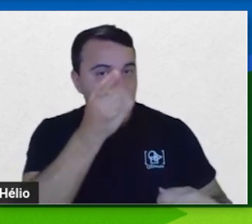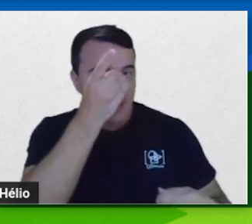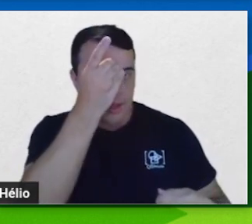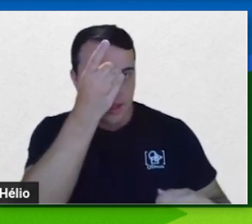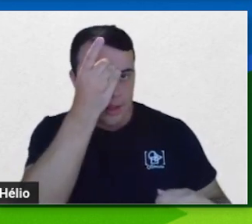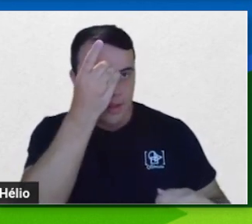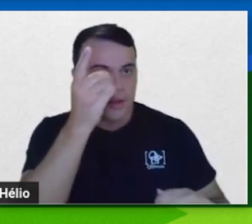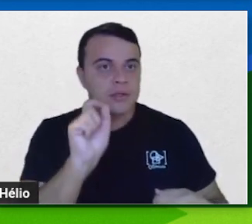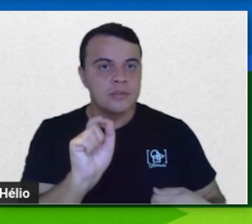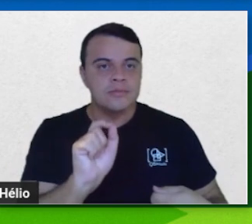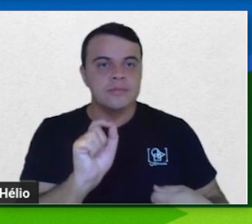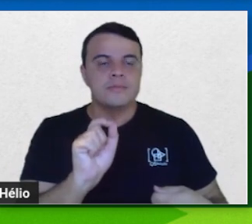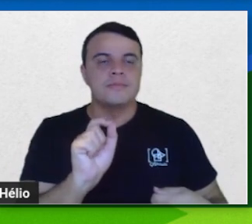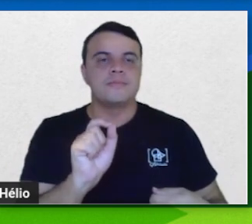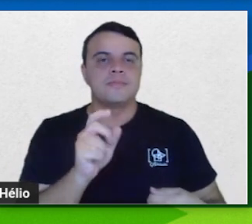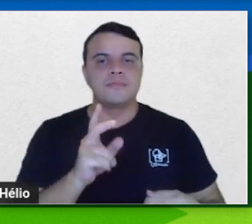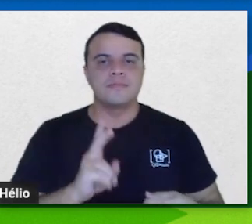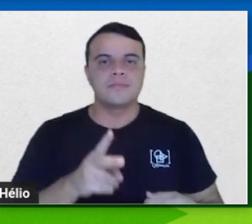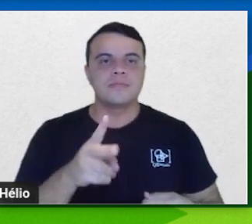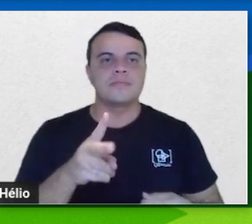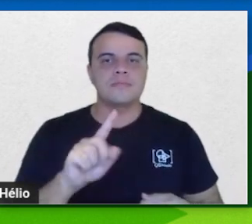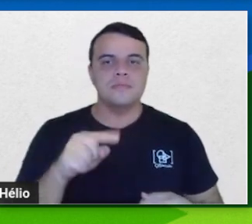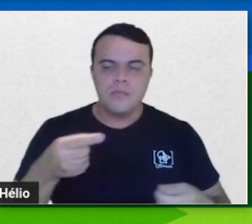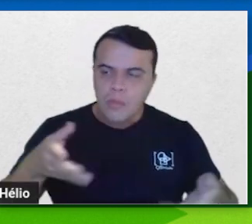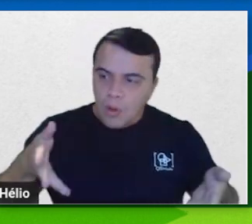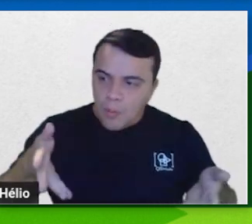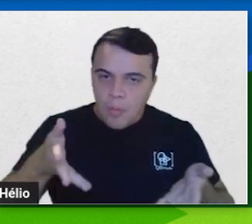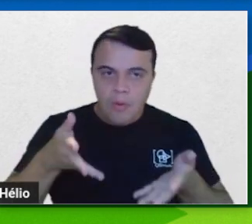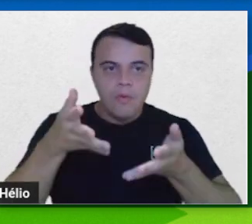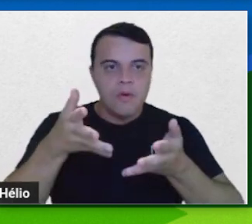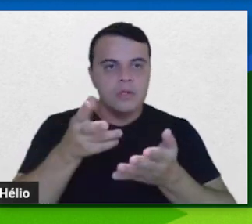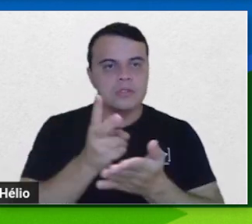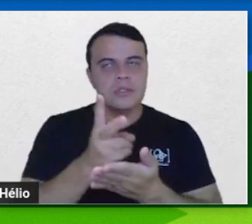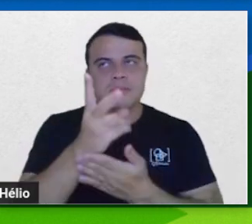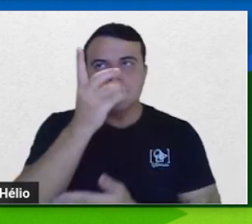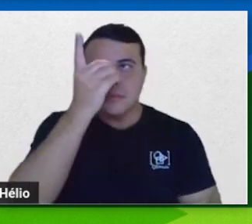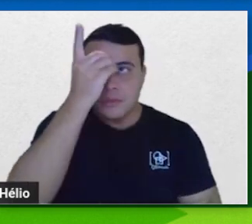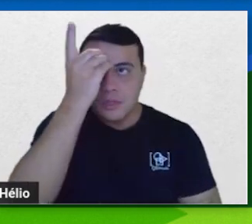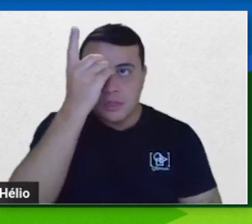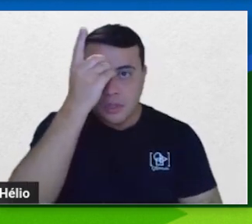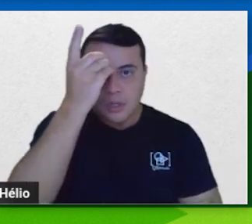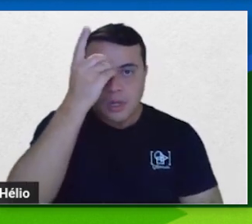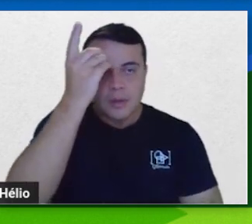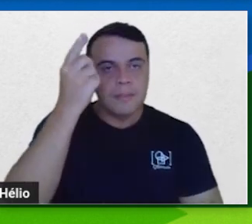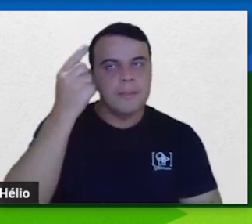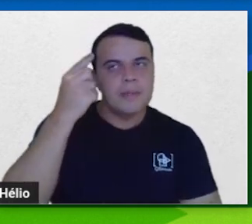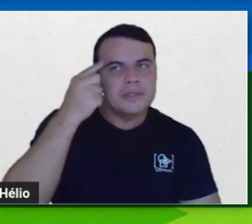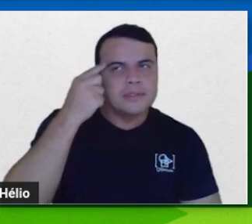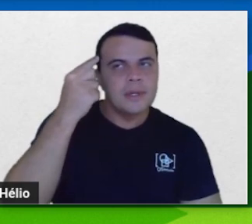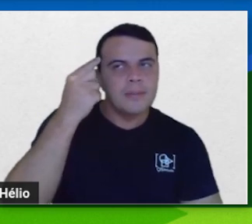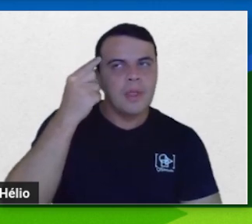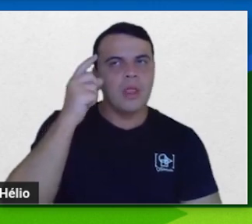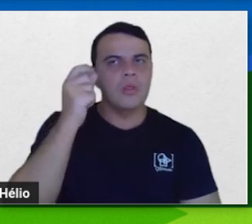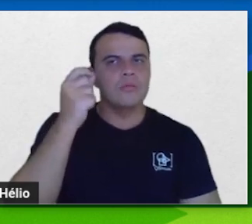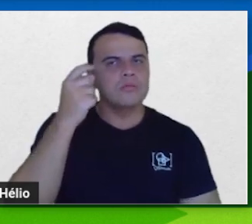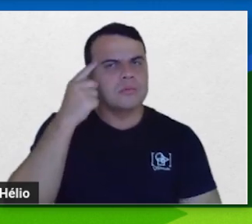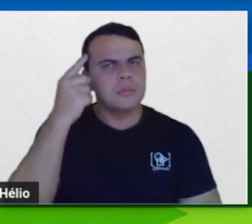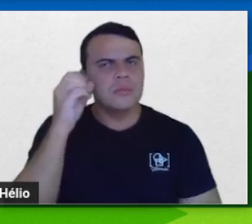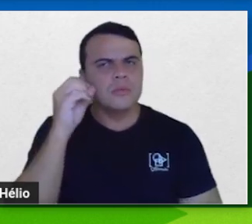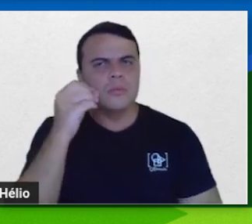que o que nos move é sempre criar pensamentos